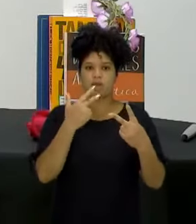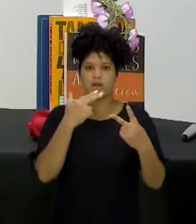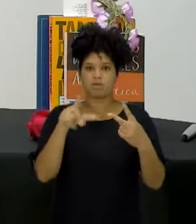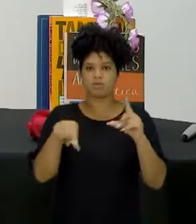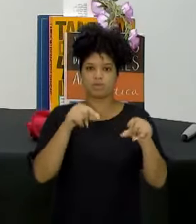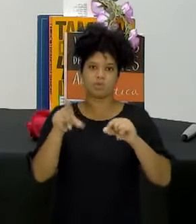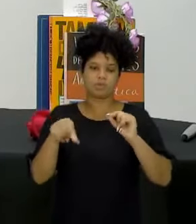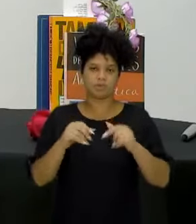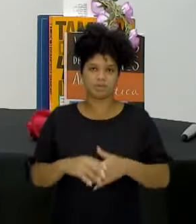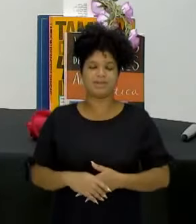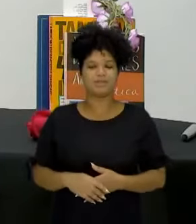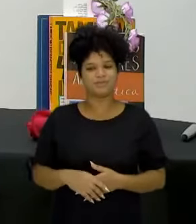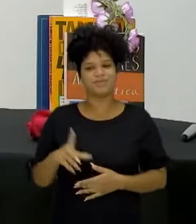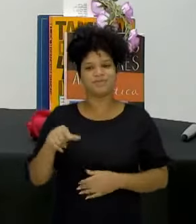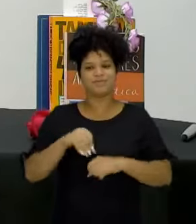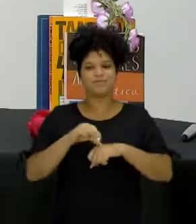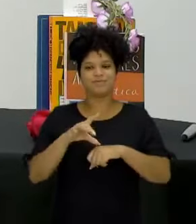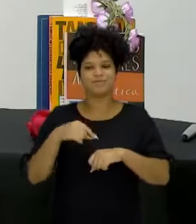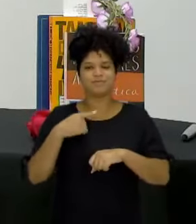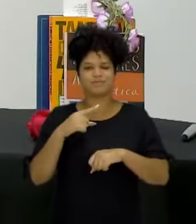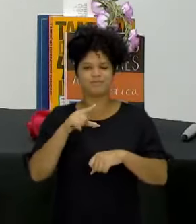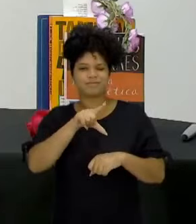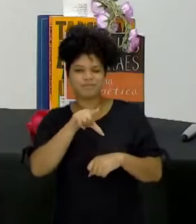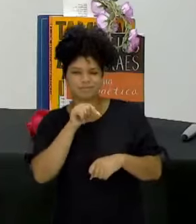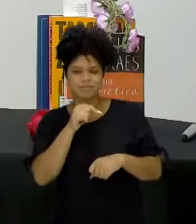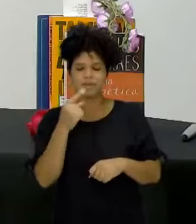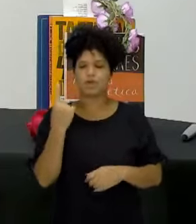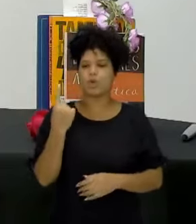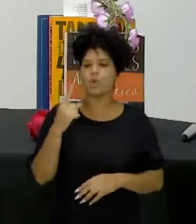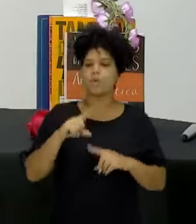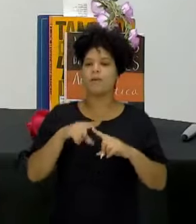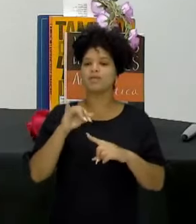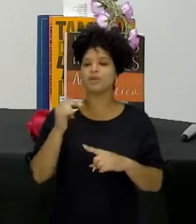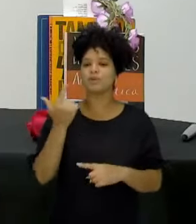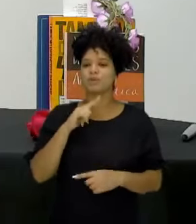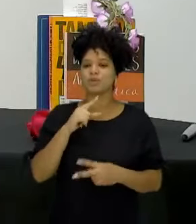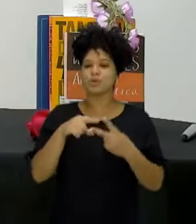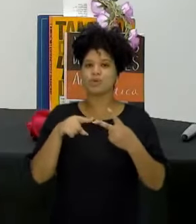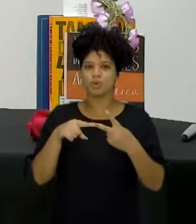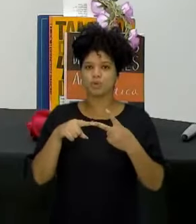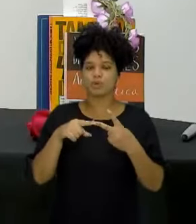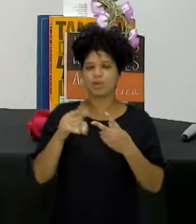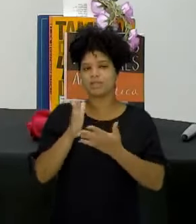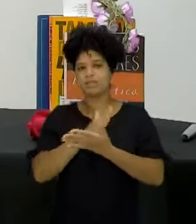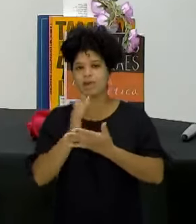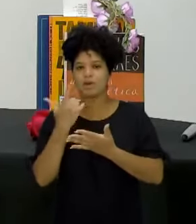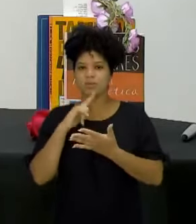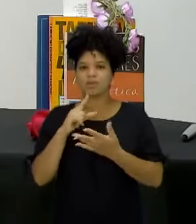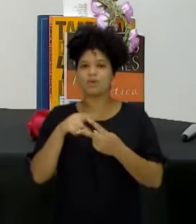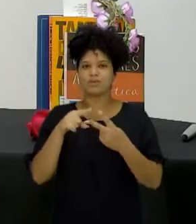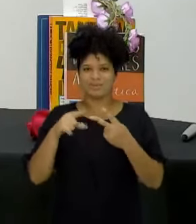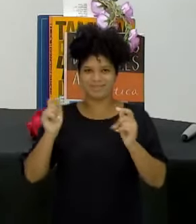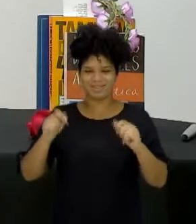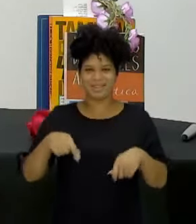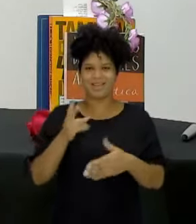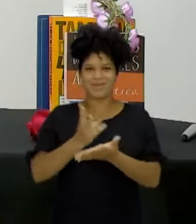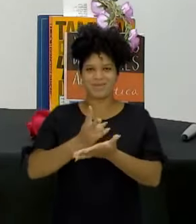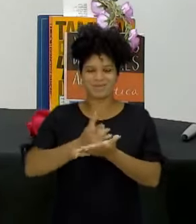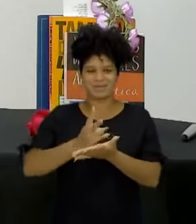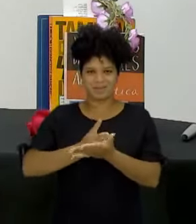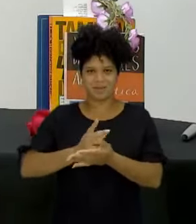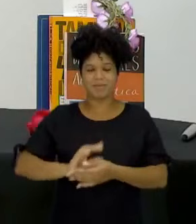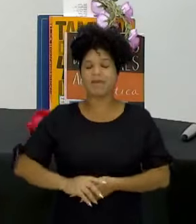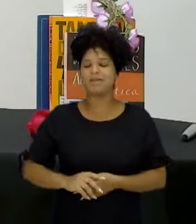tá? A gente sugere que faça um. Mas se você conseguir desempenhar bem, separar aí um do outro, dois você pode fazer ao mesmo tempo